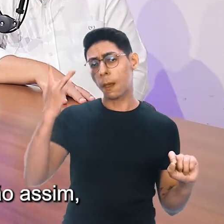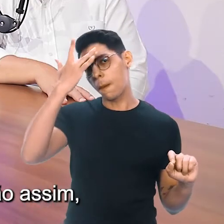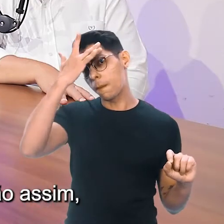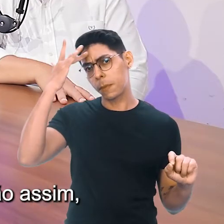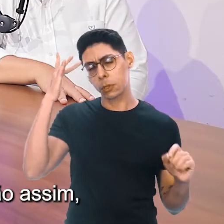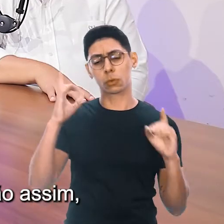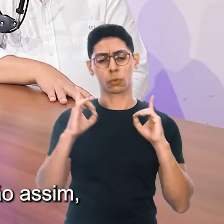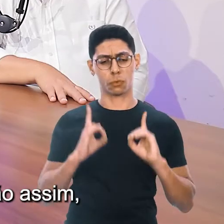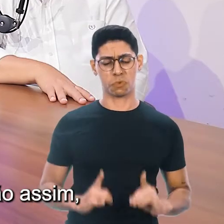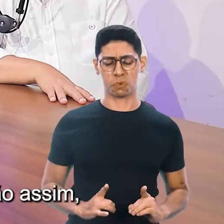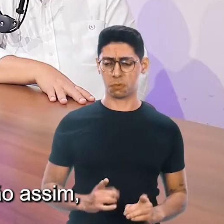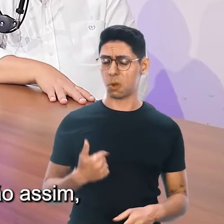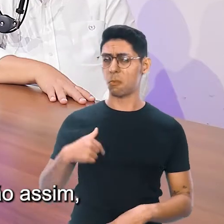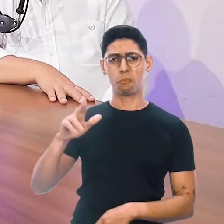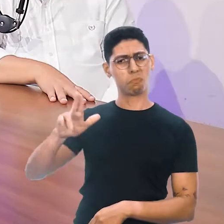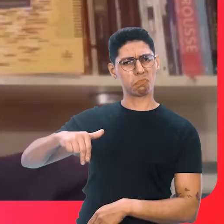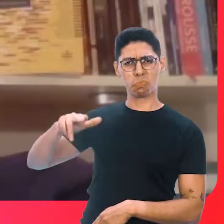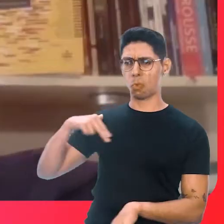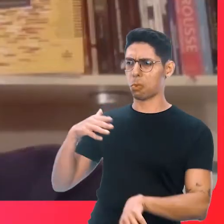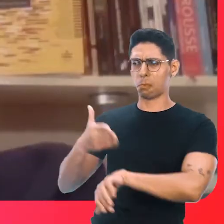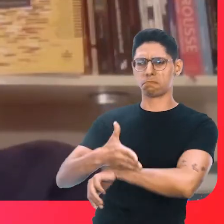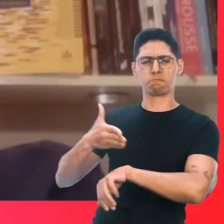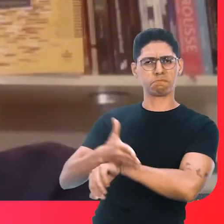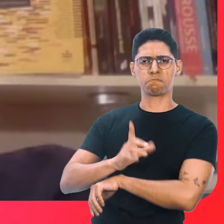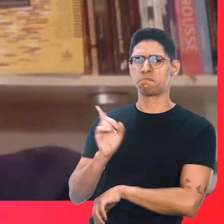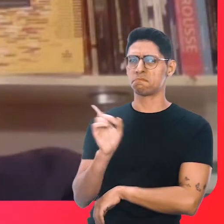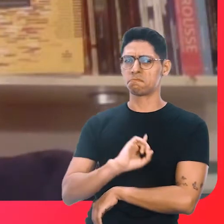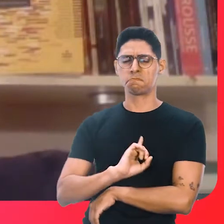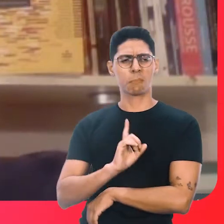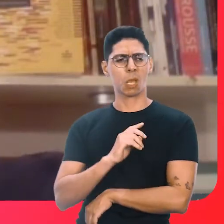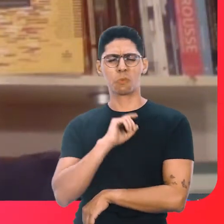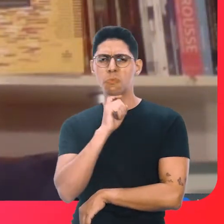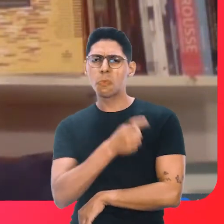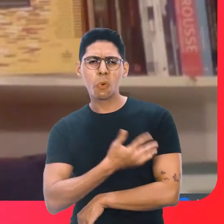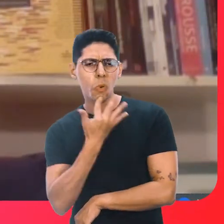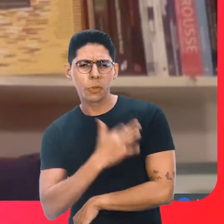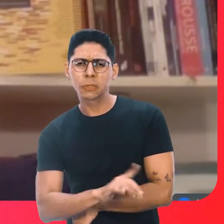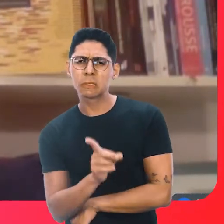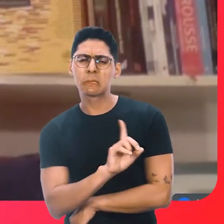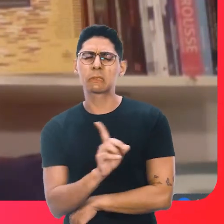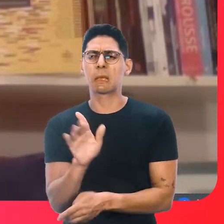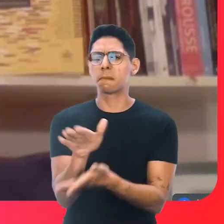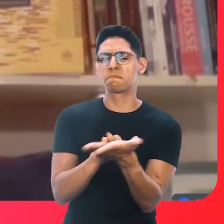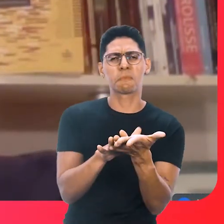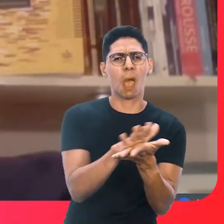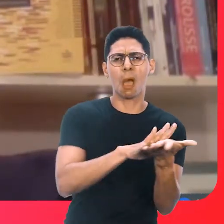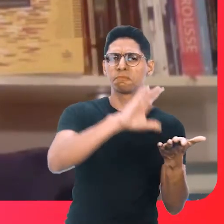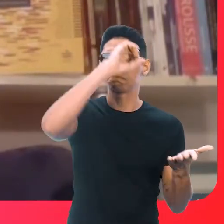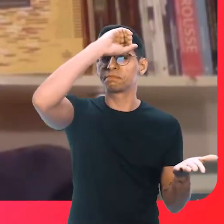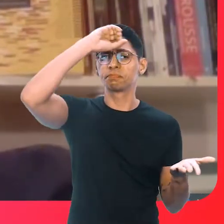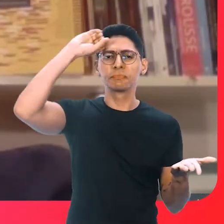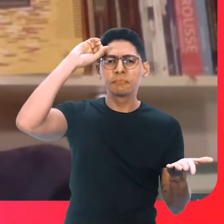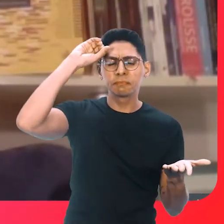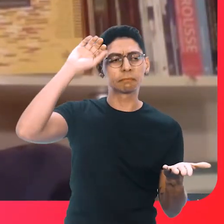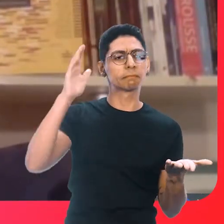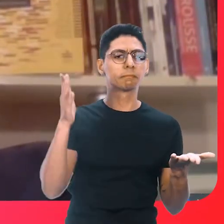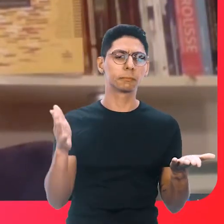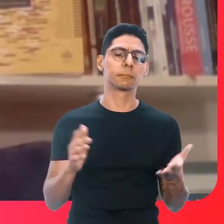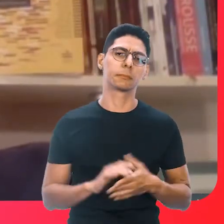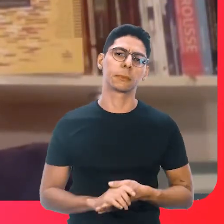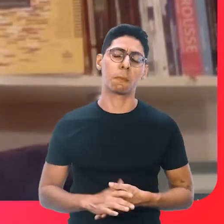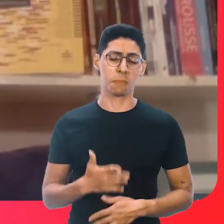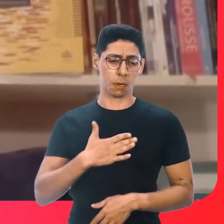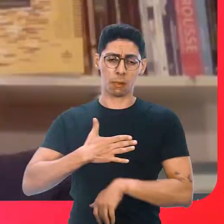nunca tinha participado de nenhuma reunião assim. Nem imaginava que teria isso, sabe? Enfim, foi